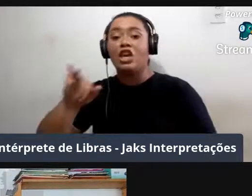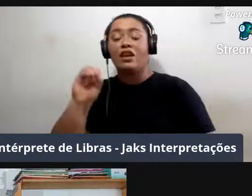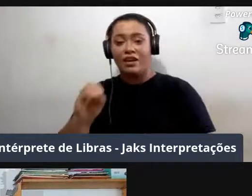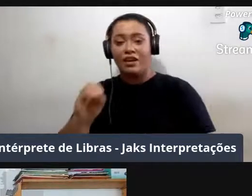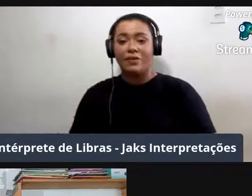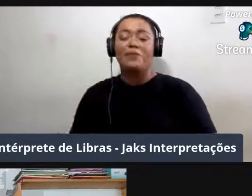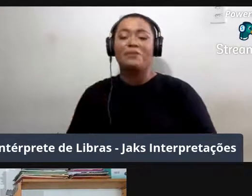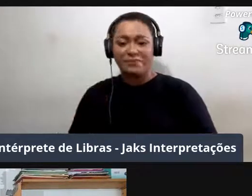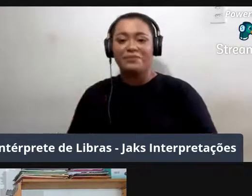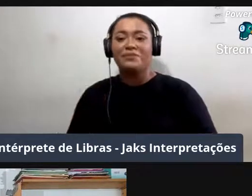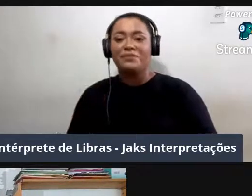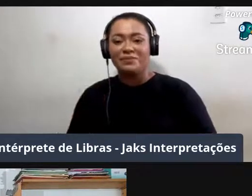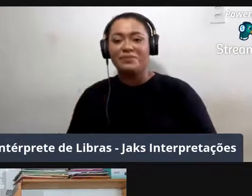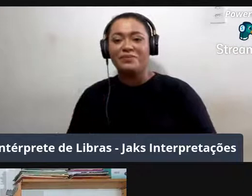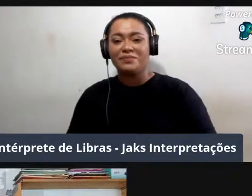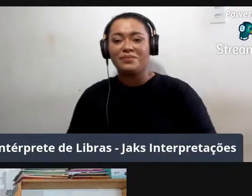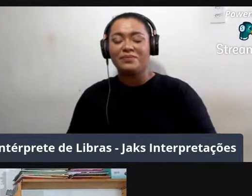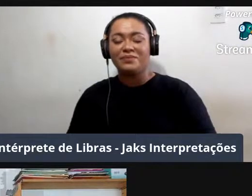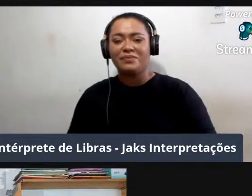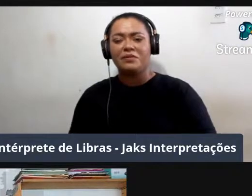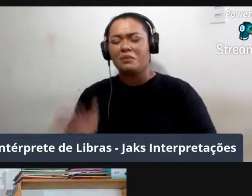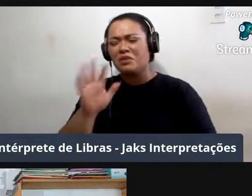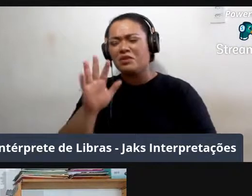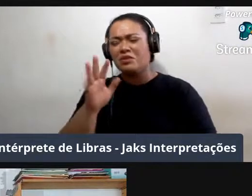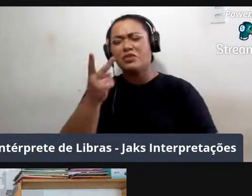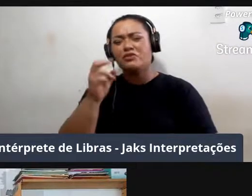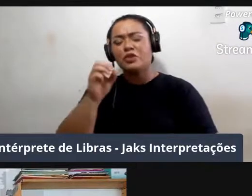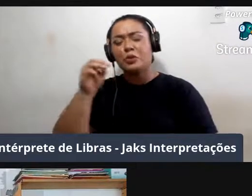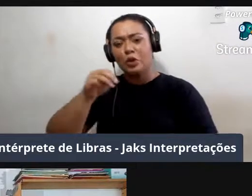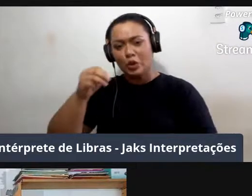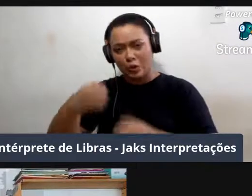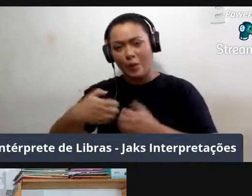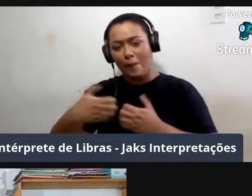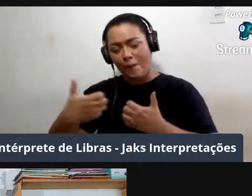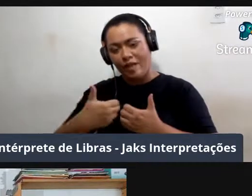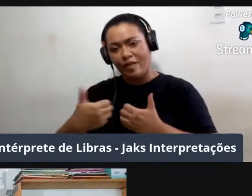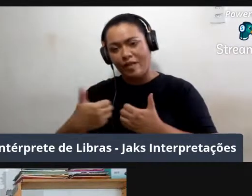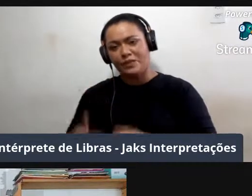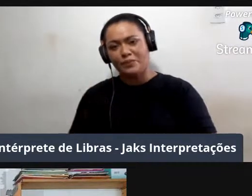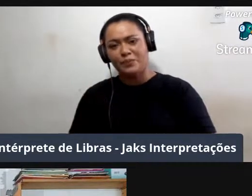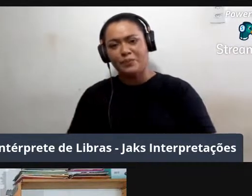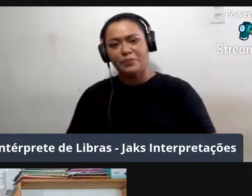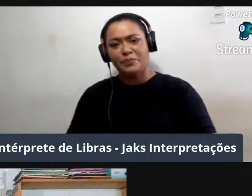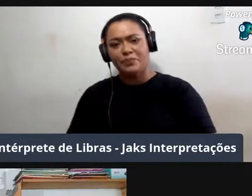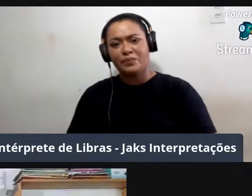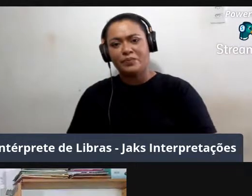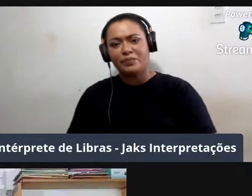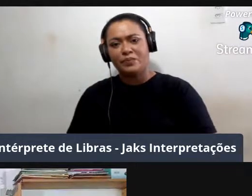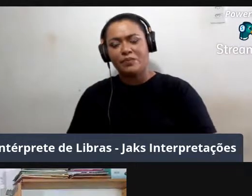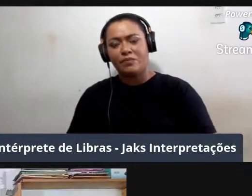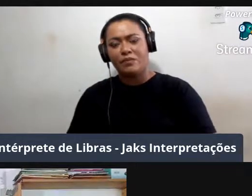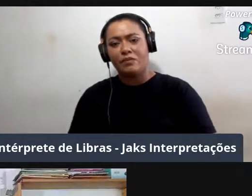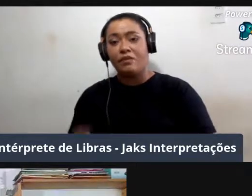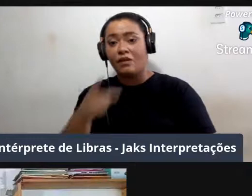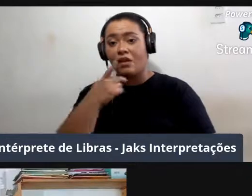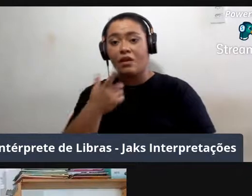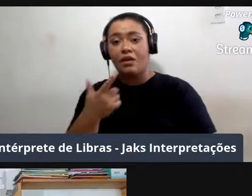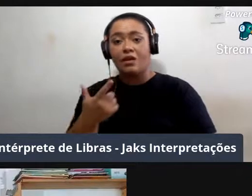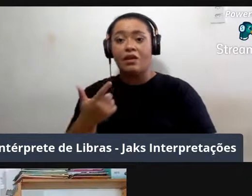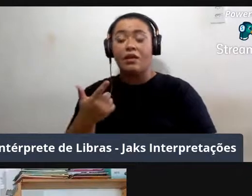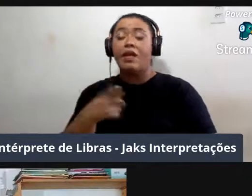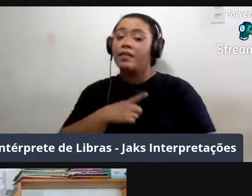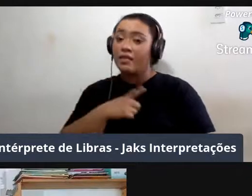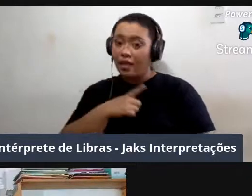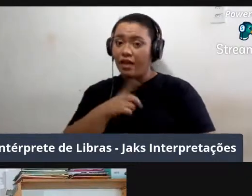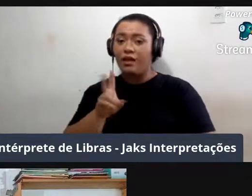não têm, não têm indígena na margem do Rio? Tem. Tem, mas que é